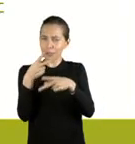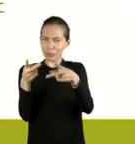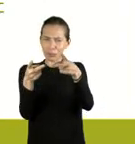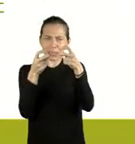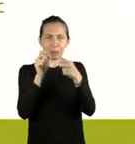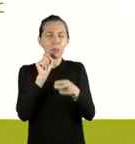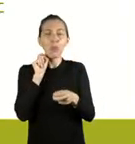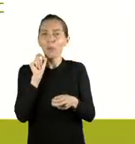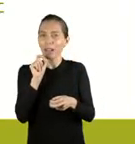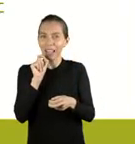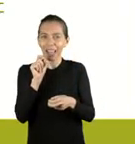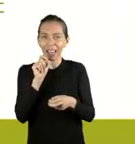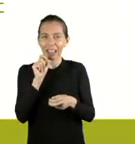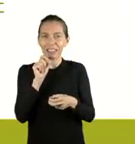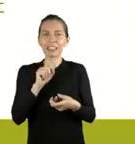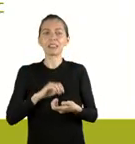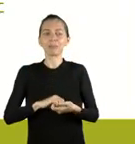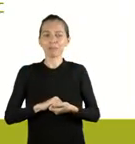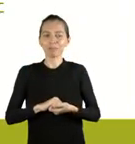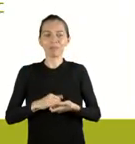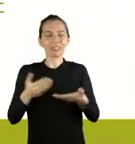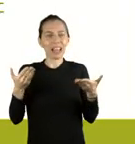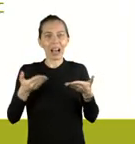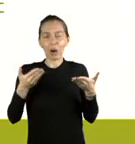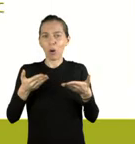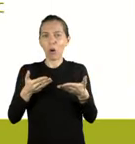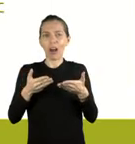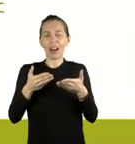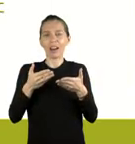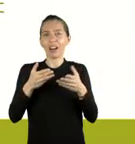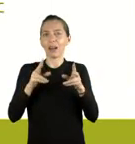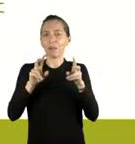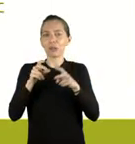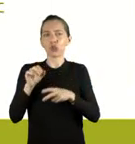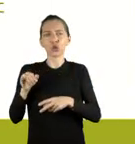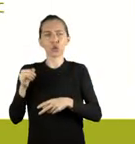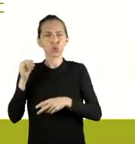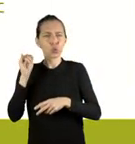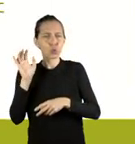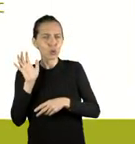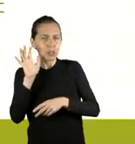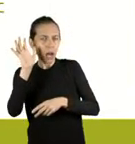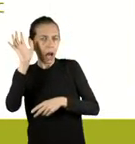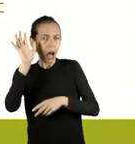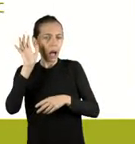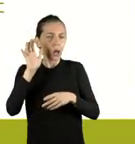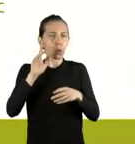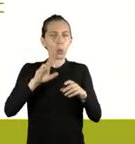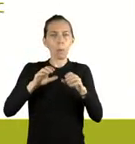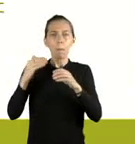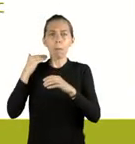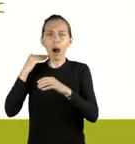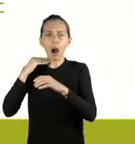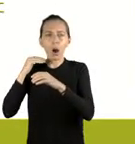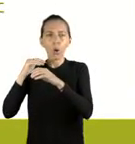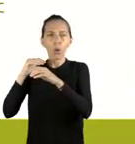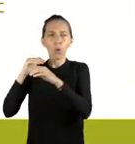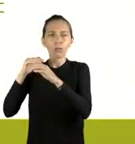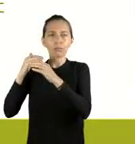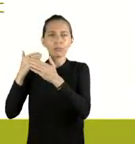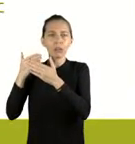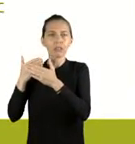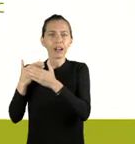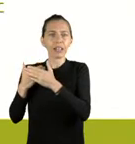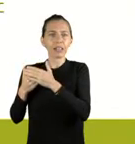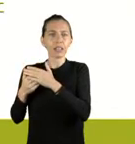muito sobre essa questão de juros altos versus quebradeira dos bancos. Né? Pode falar.